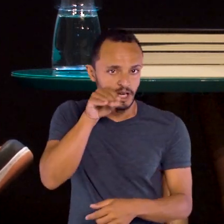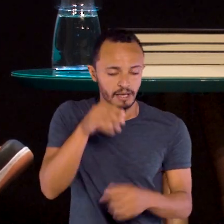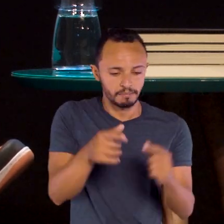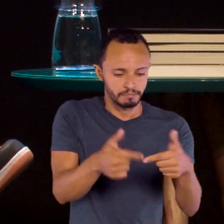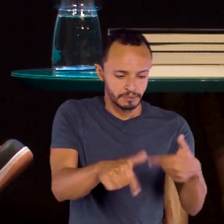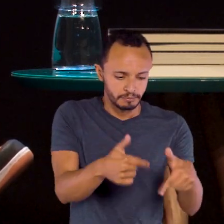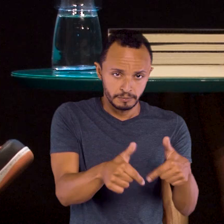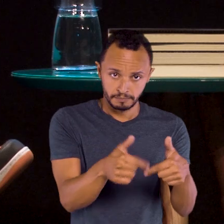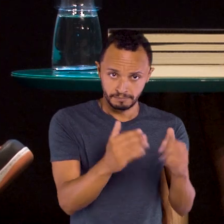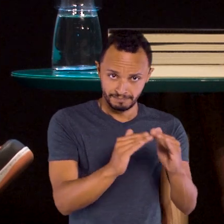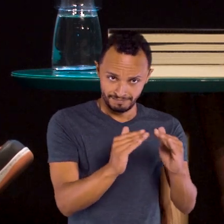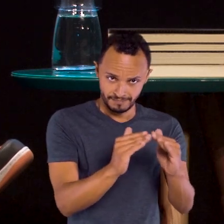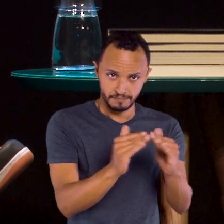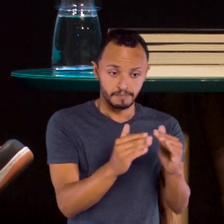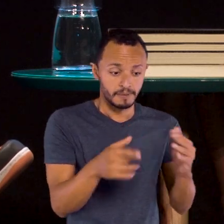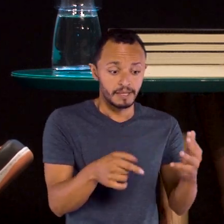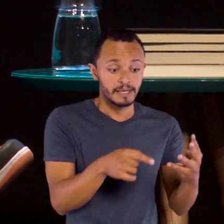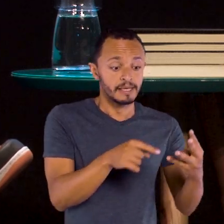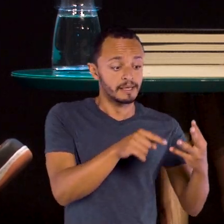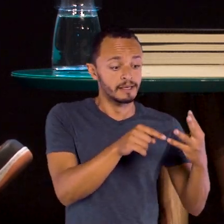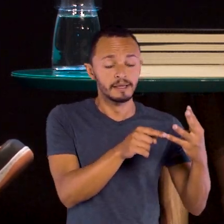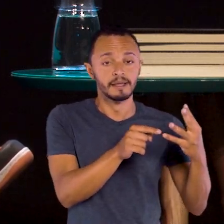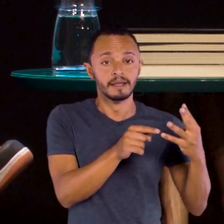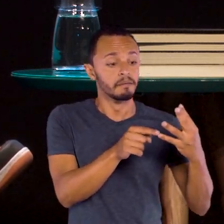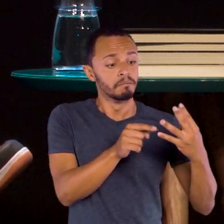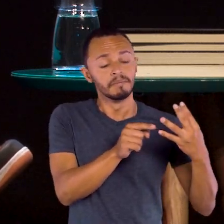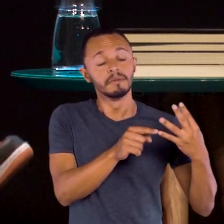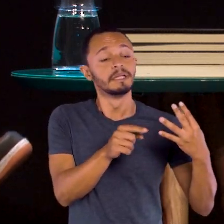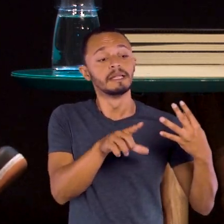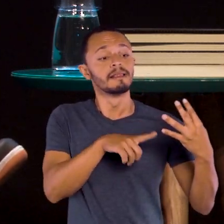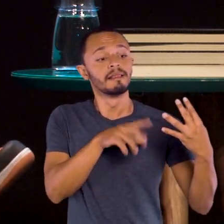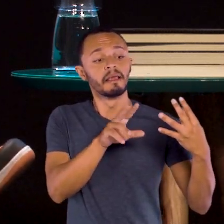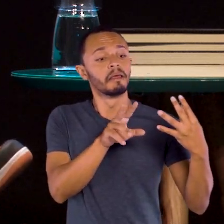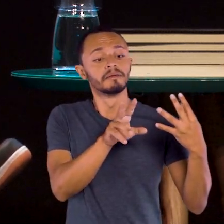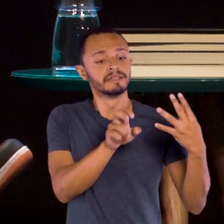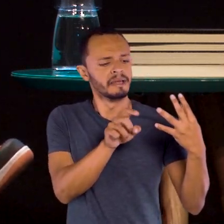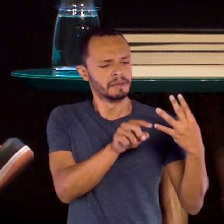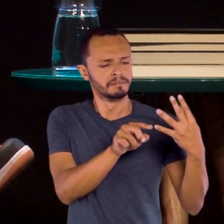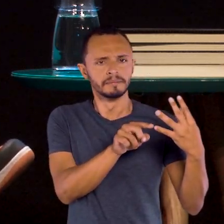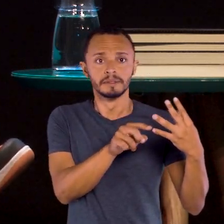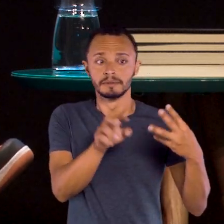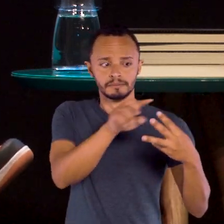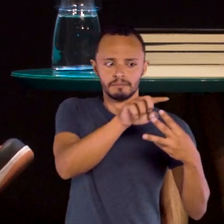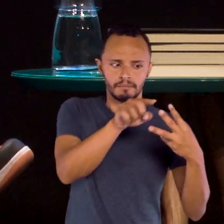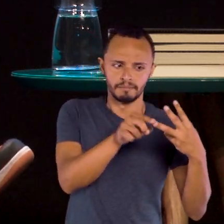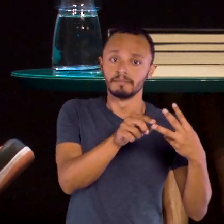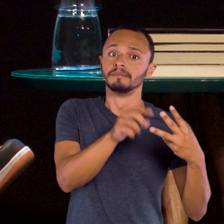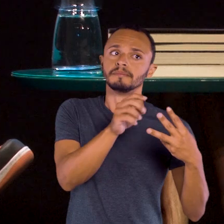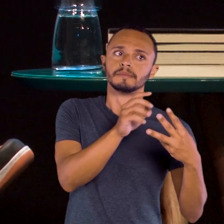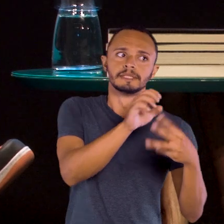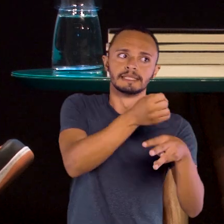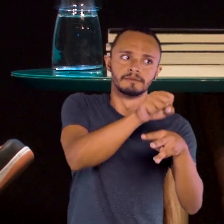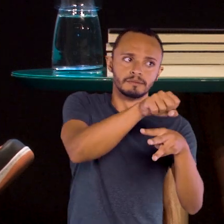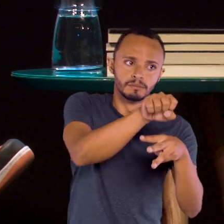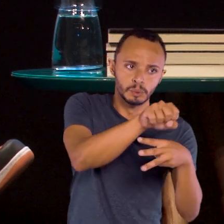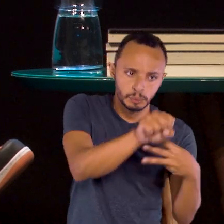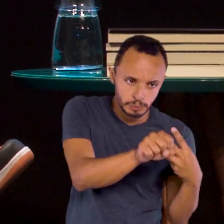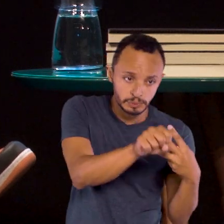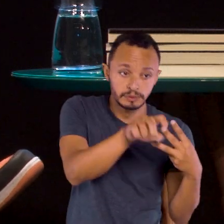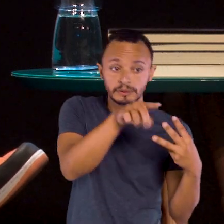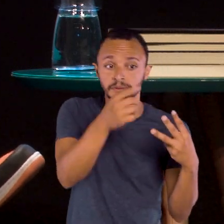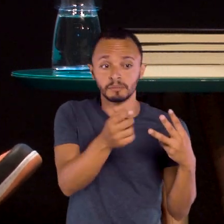você dá um salto da tua literatura quando entra num outro tema, quer dizer, um tema completamente